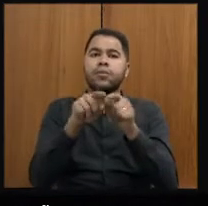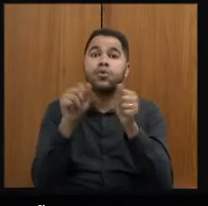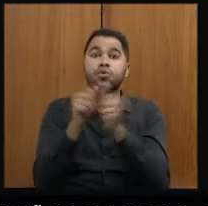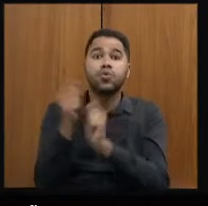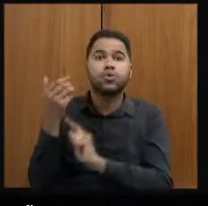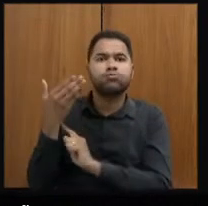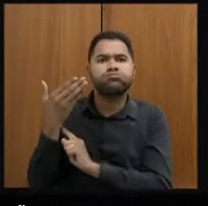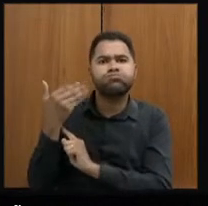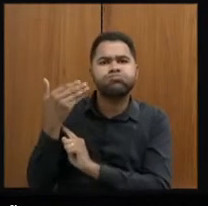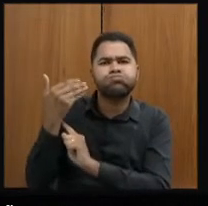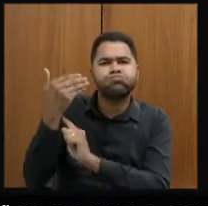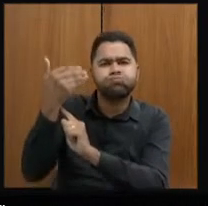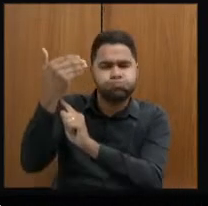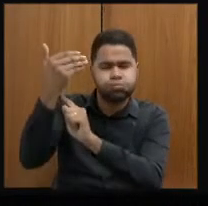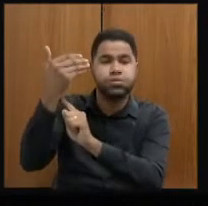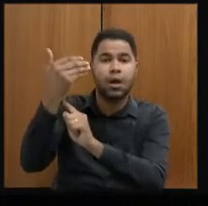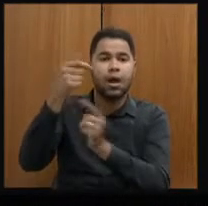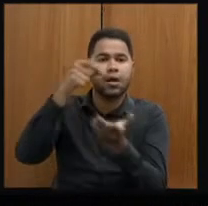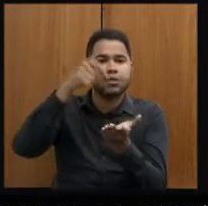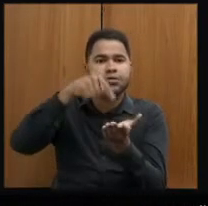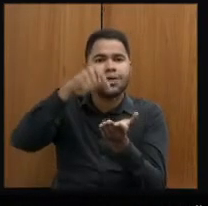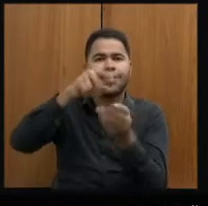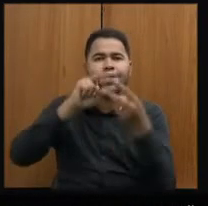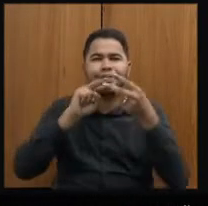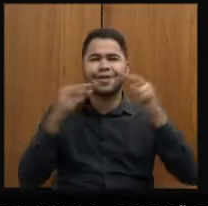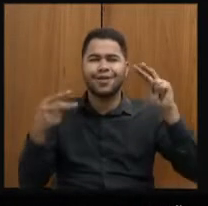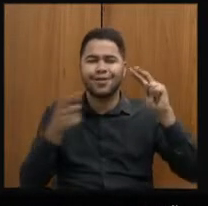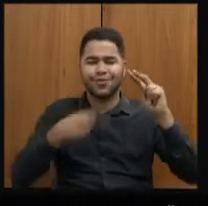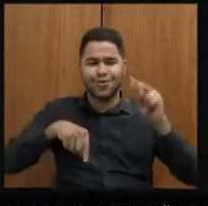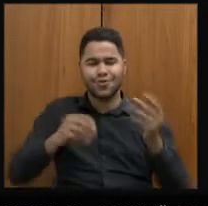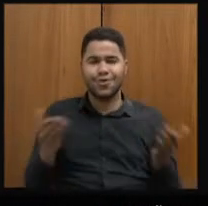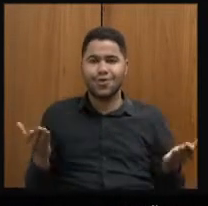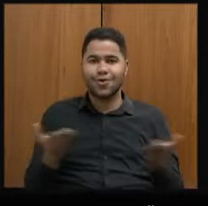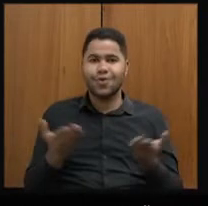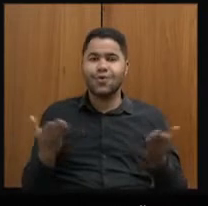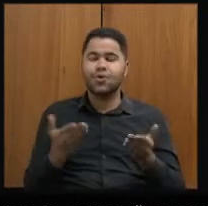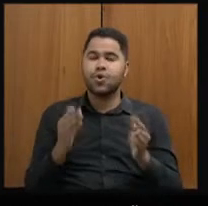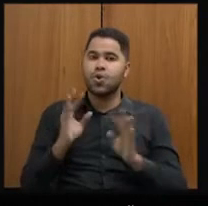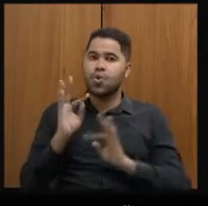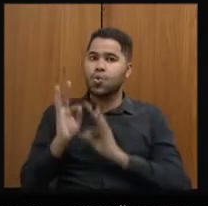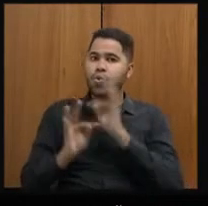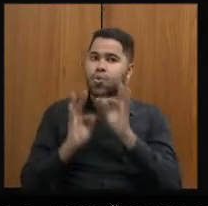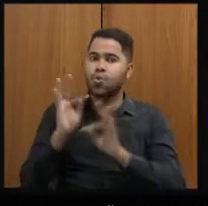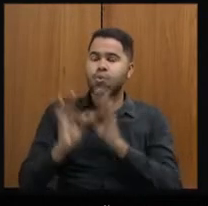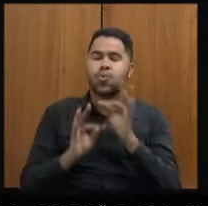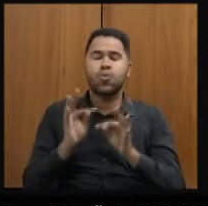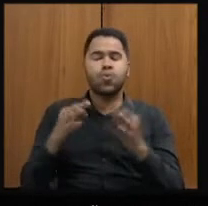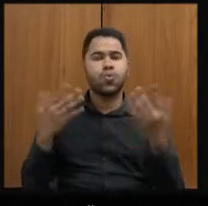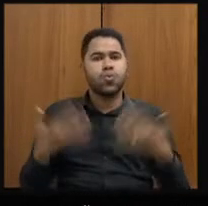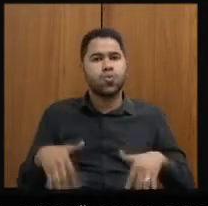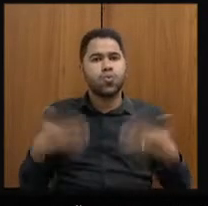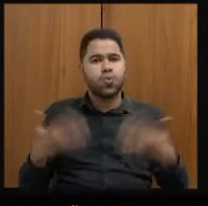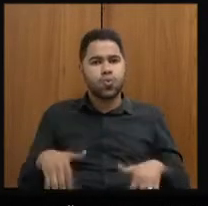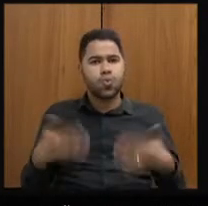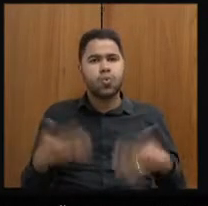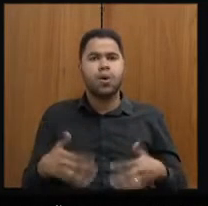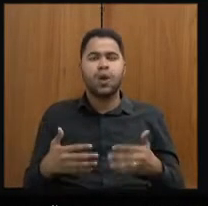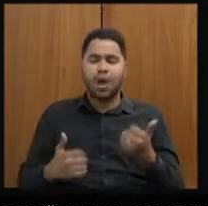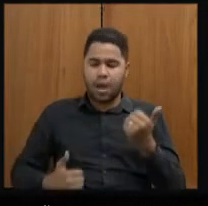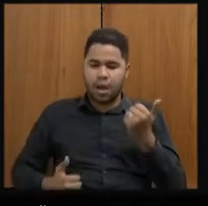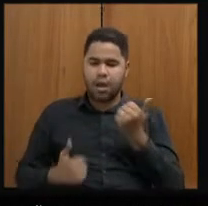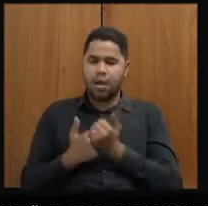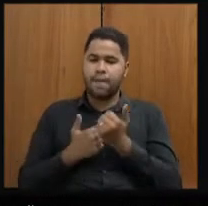absurda né Essas sementes genéticas hoje que nós temos aí tem uma tecnologia muito forte o que tem nos